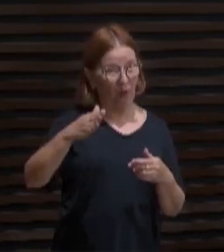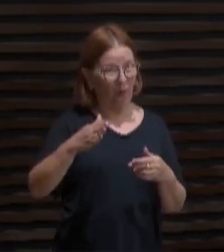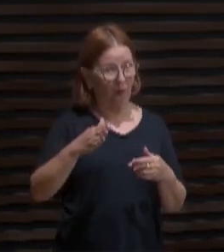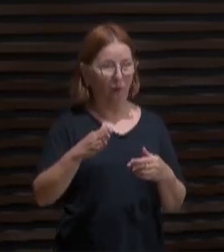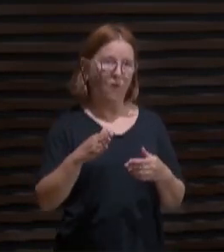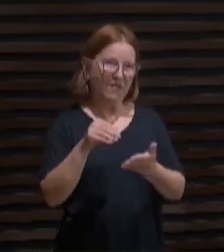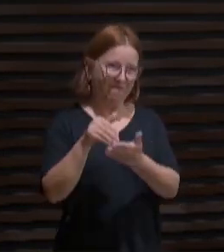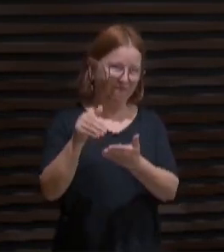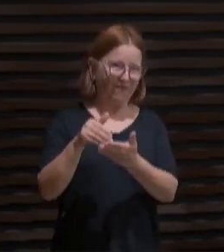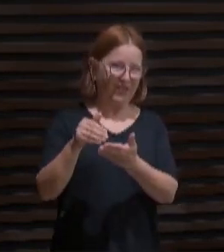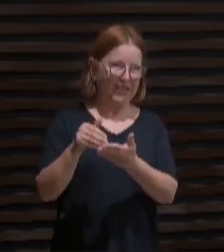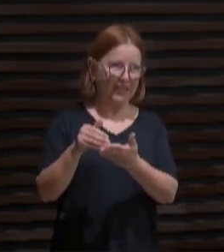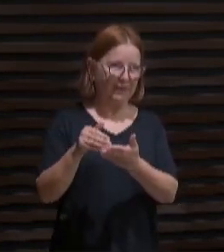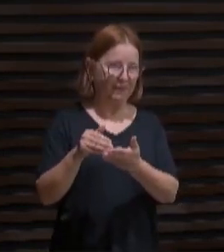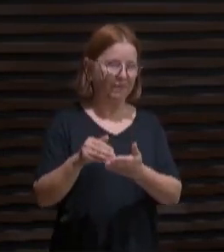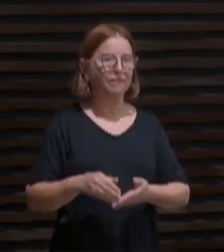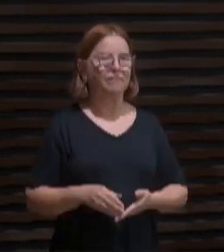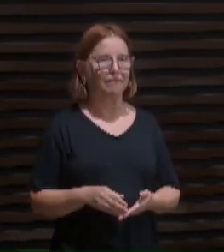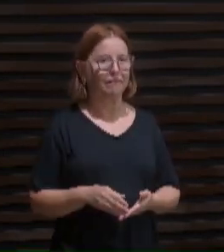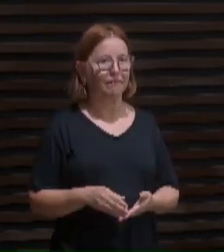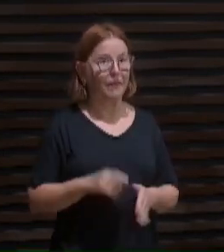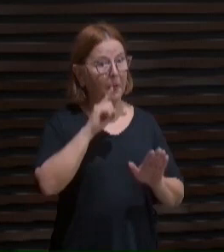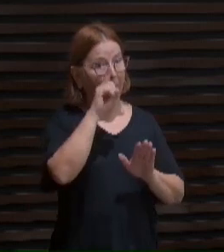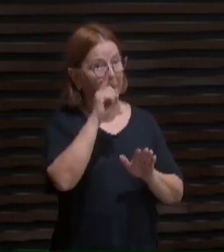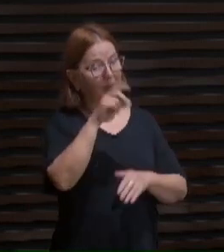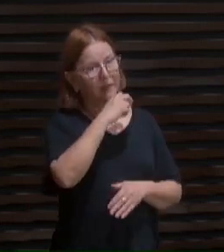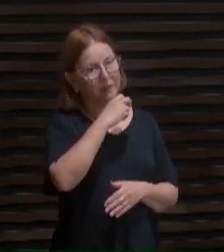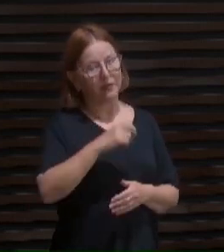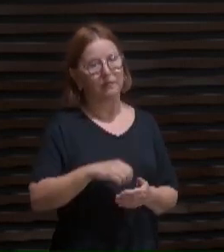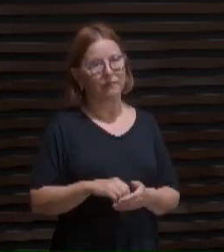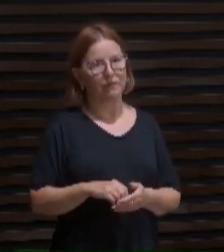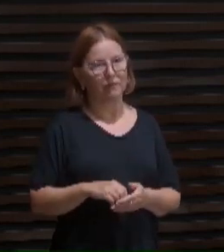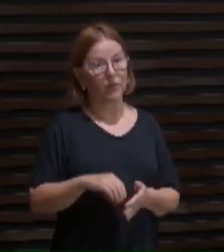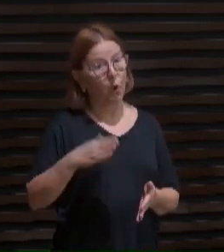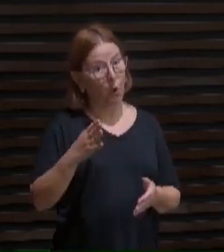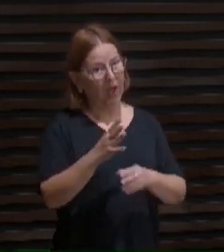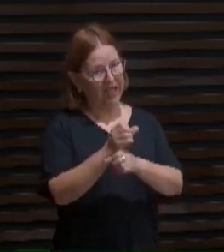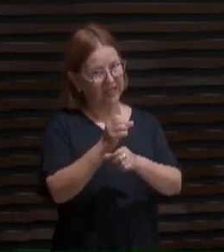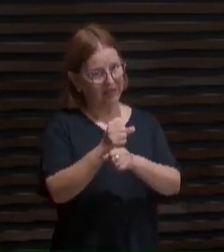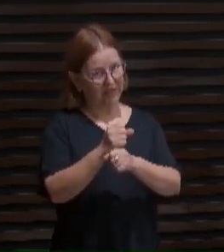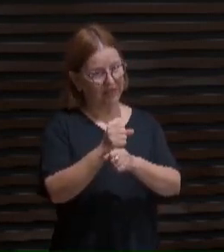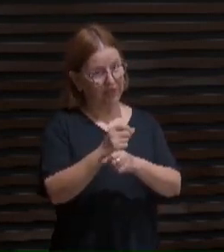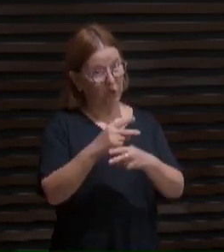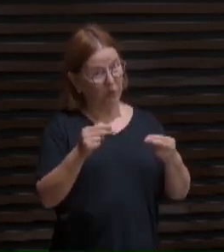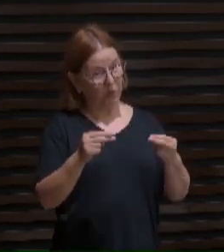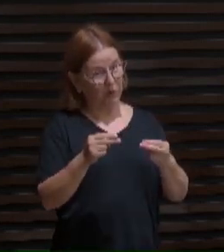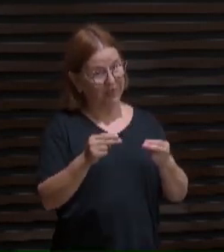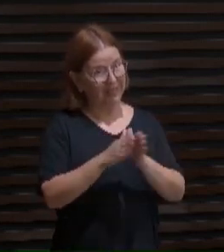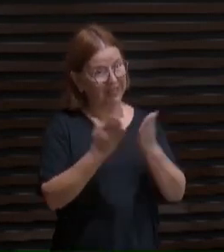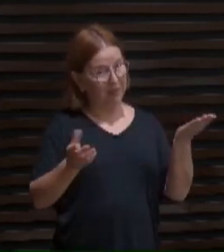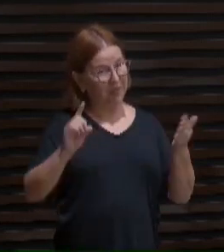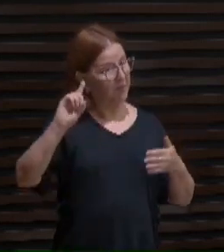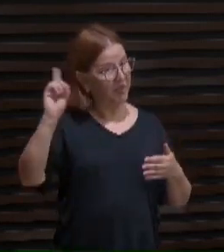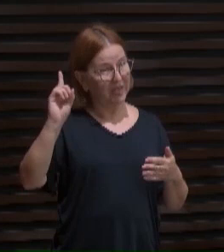variantes. Perigo da serpente. Ou você acrescenta o que a Bíblia não disse, ou você subtrai da